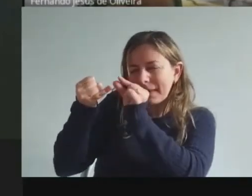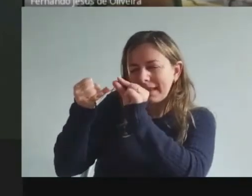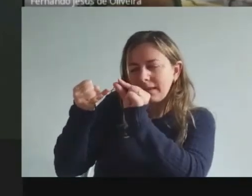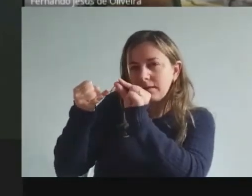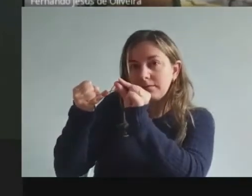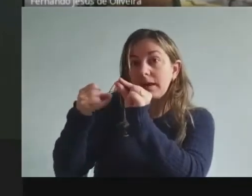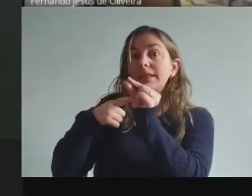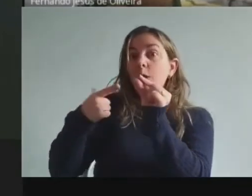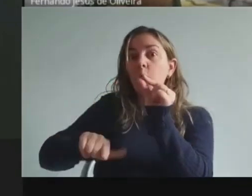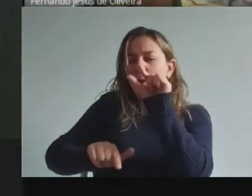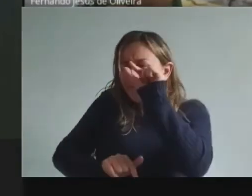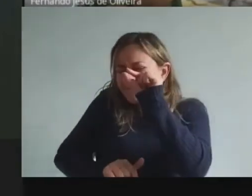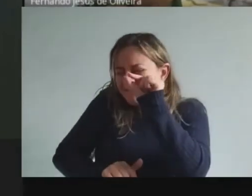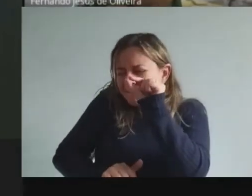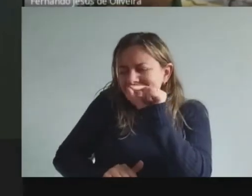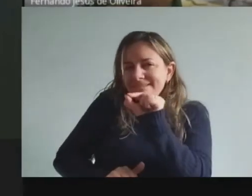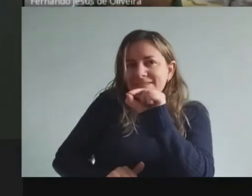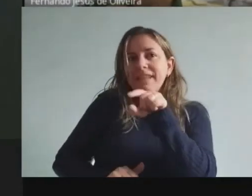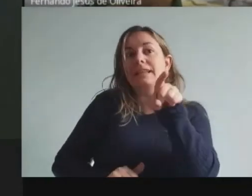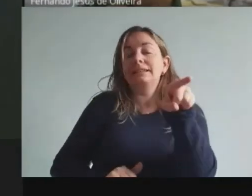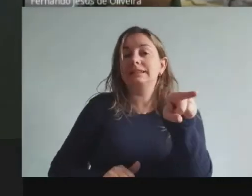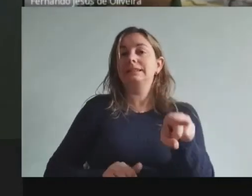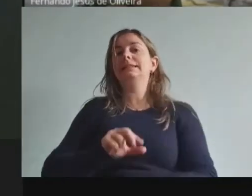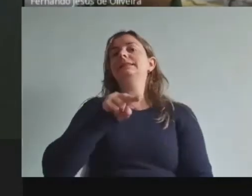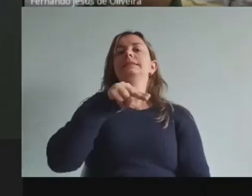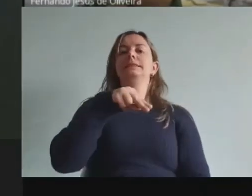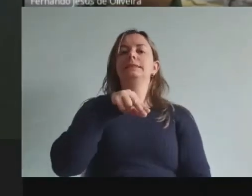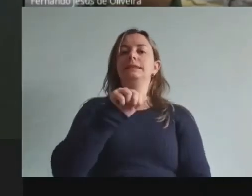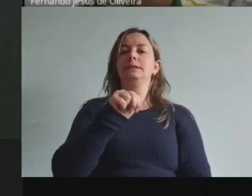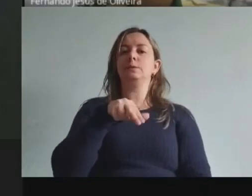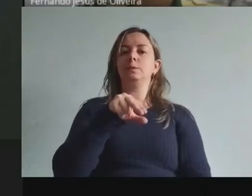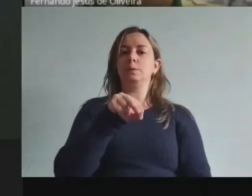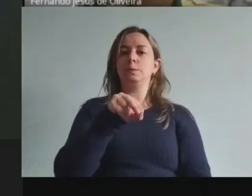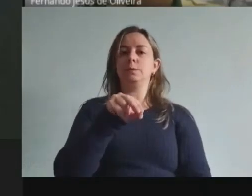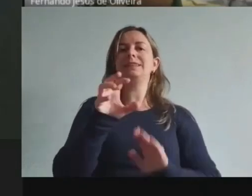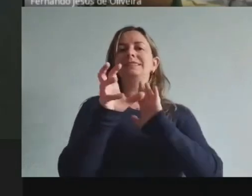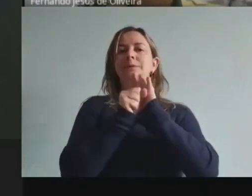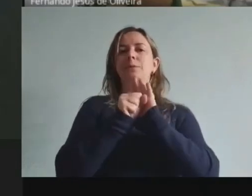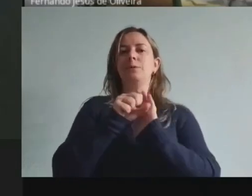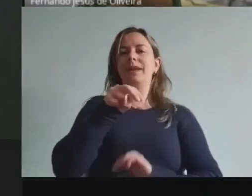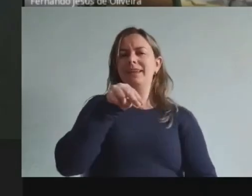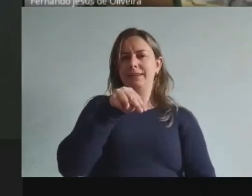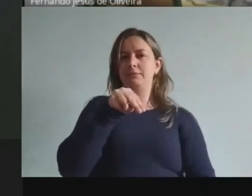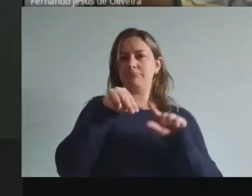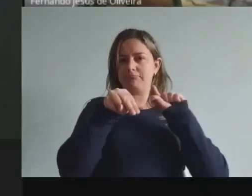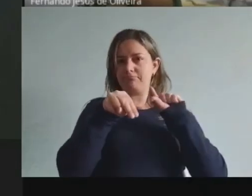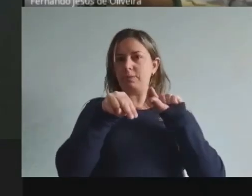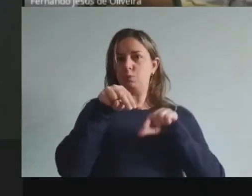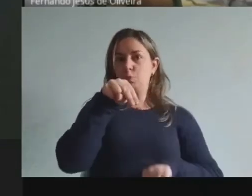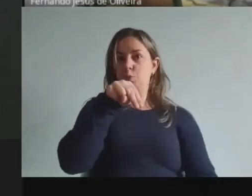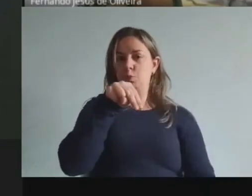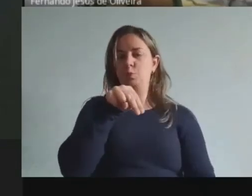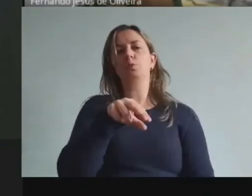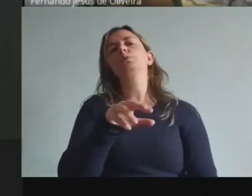tem menor. O nano, cujo símbolo é N, minúsculo,